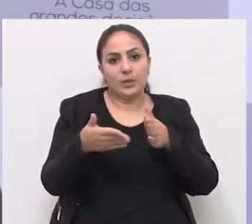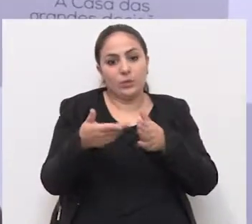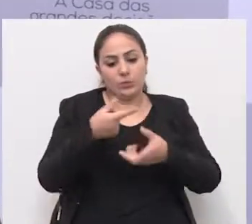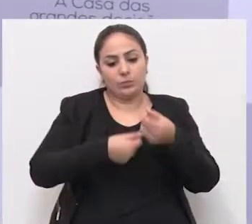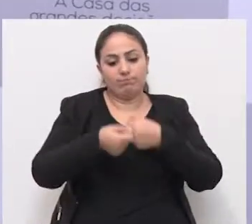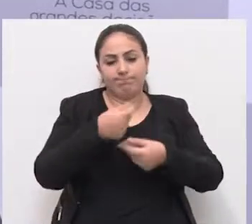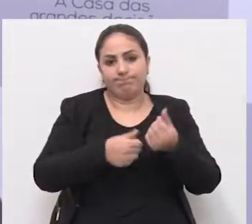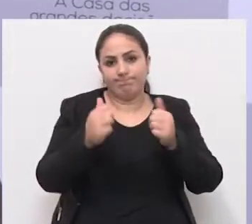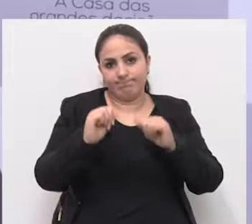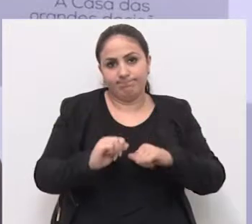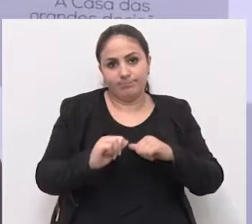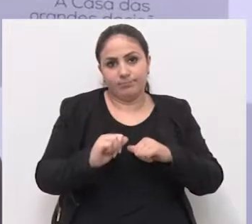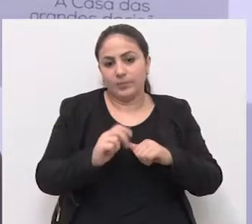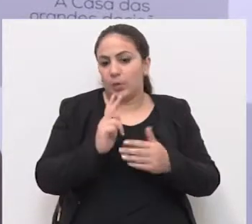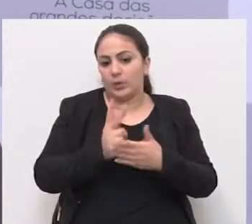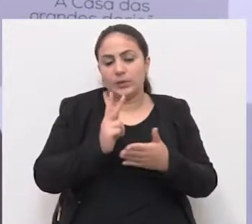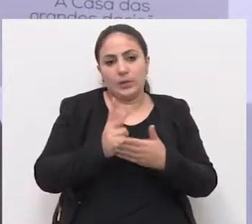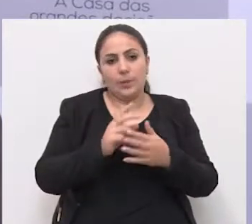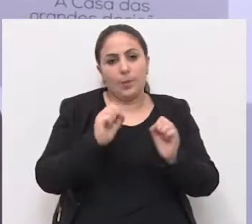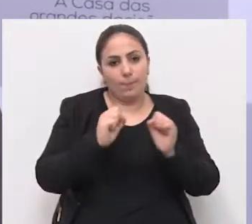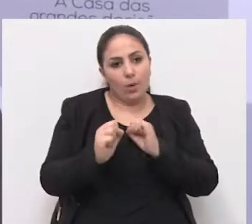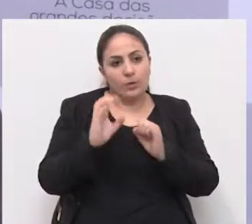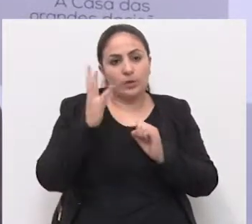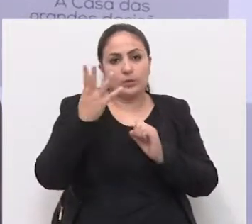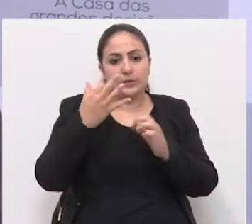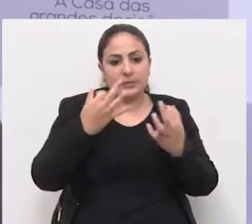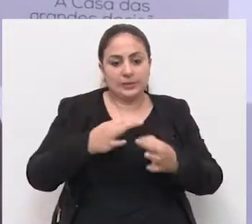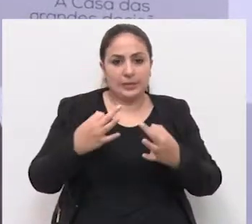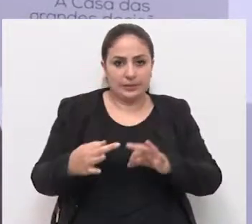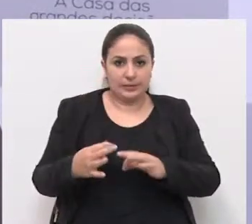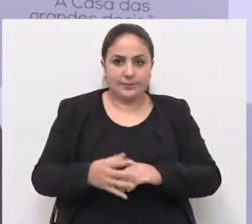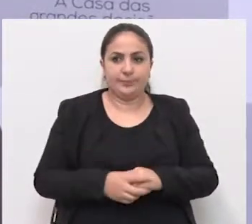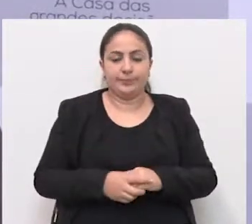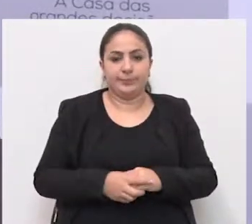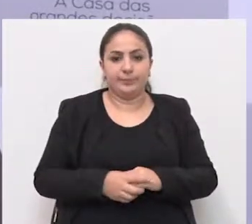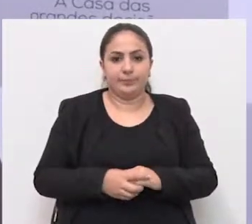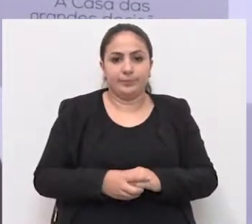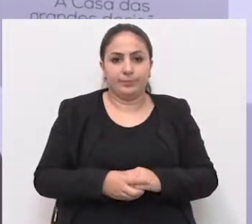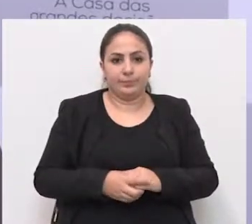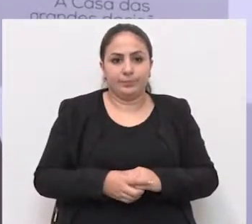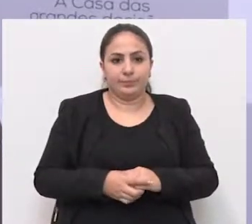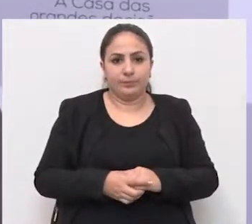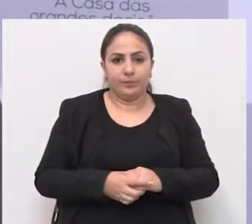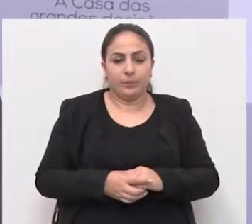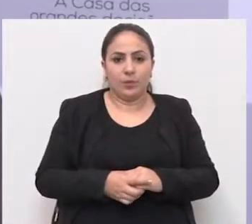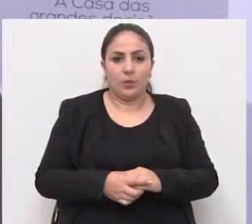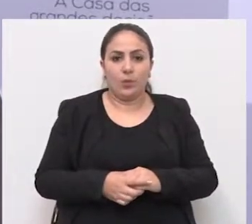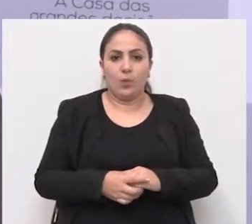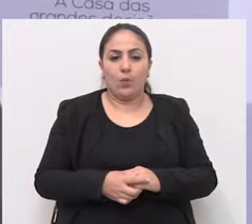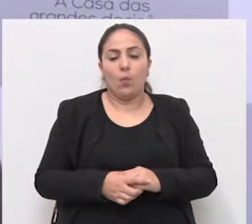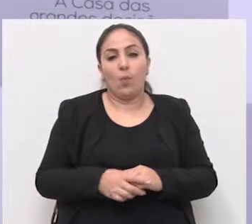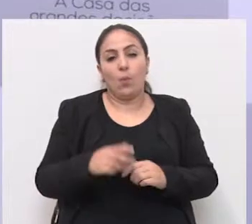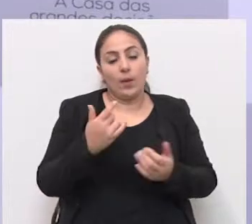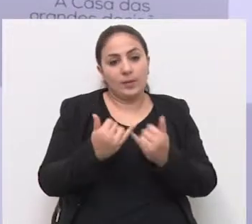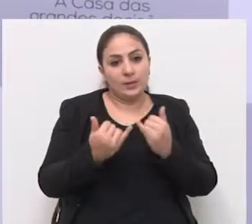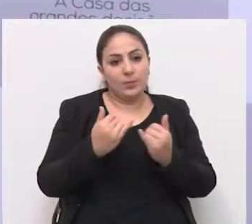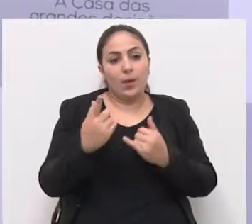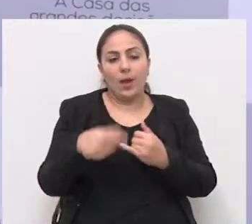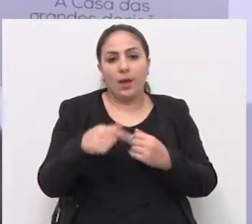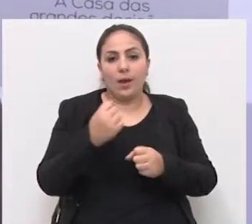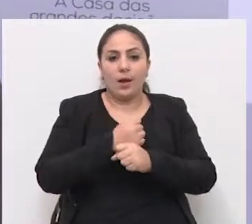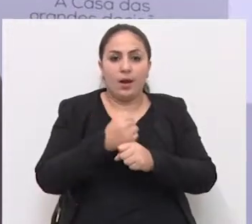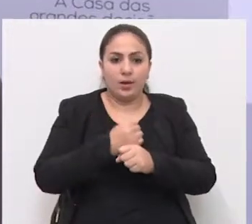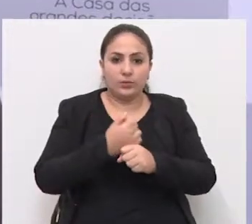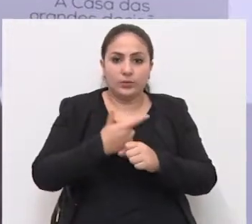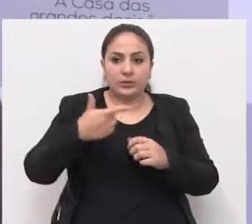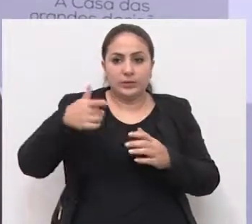infelizmente, num período de crise, nem sempre é possível acertar, nem sempre se acerta. Um exemplo disso é os anos